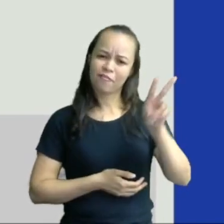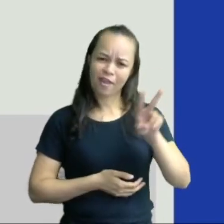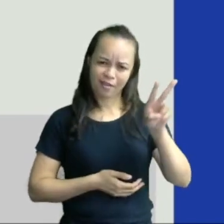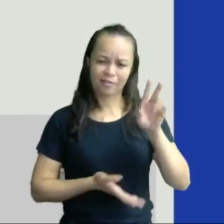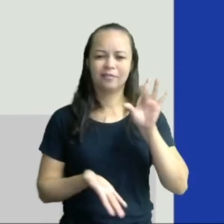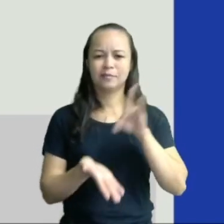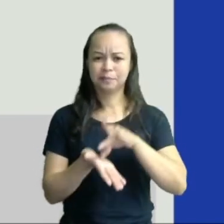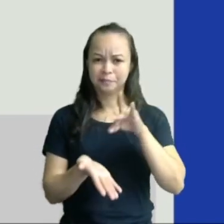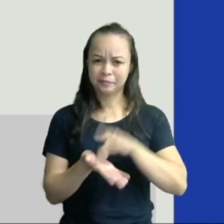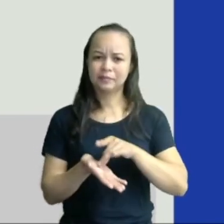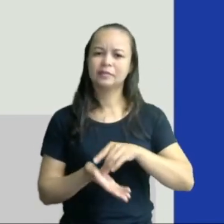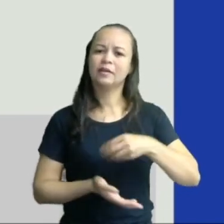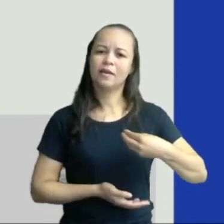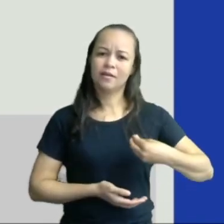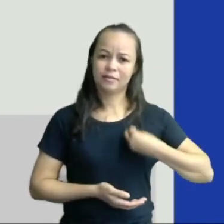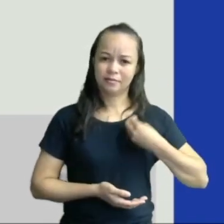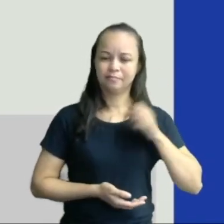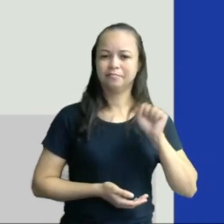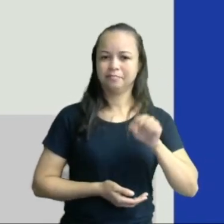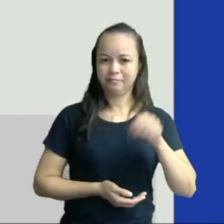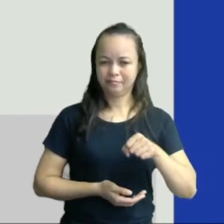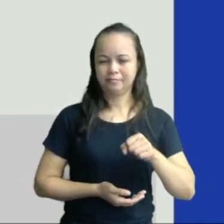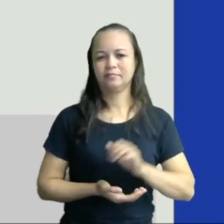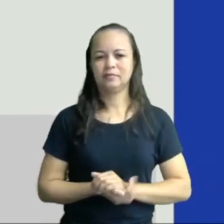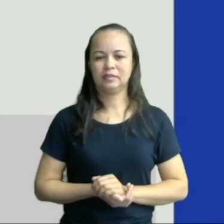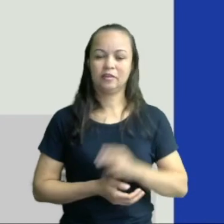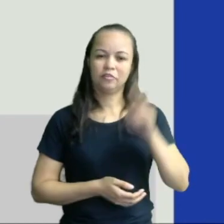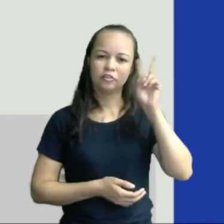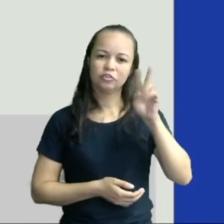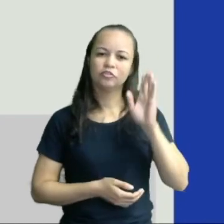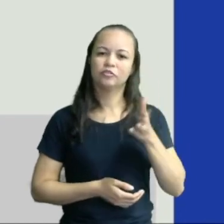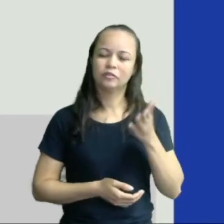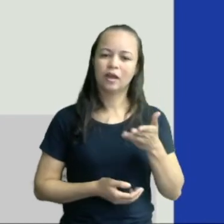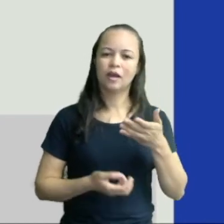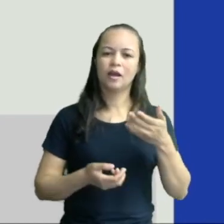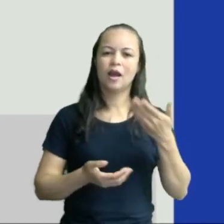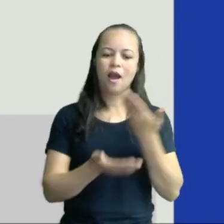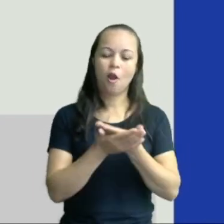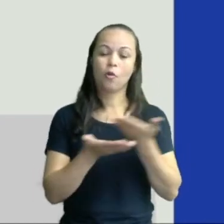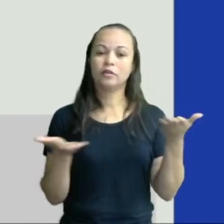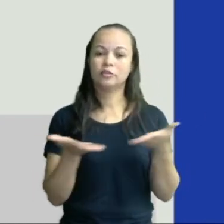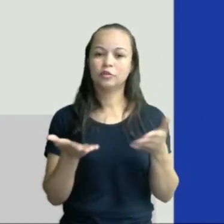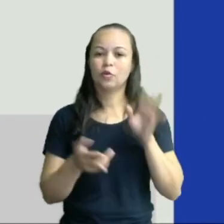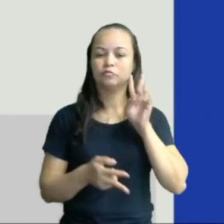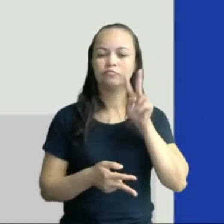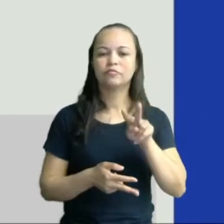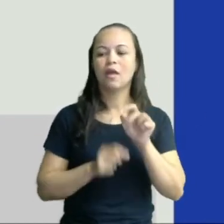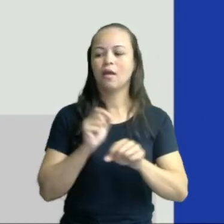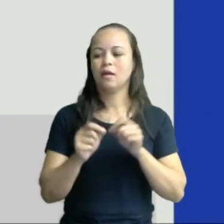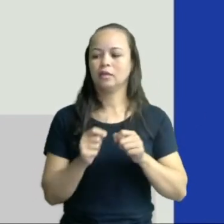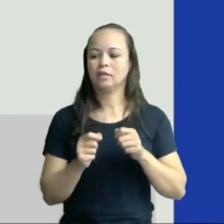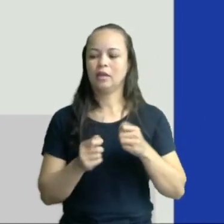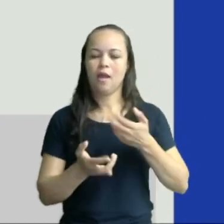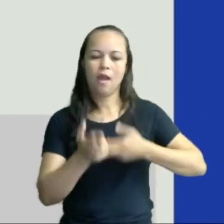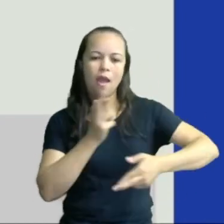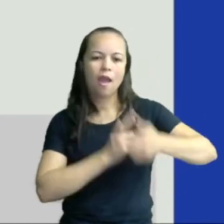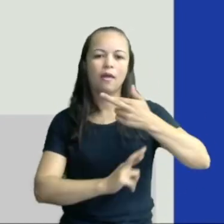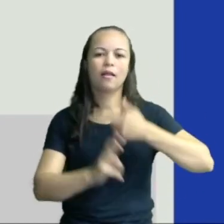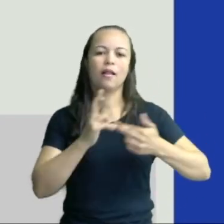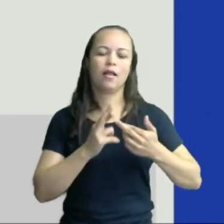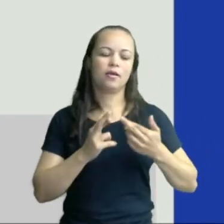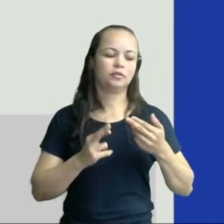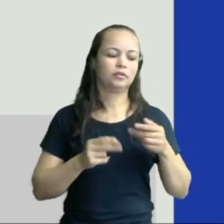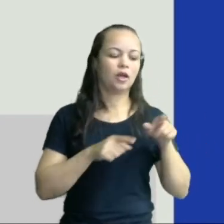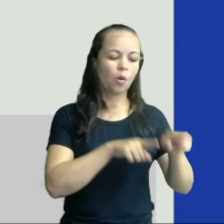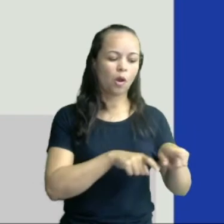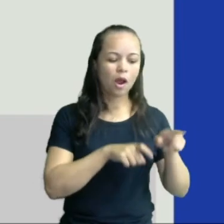Verdadeiro, existe. Foi isso que a gente viu na aula de hoje. Lembra que existe uma relação, que o que é produzido no campo é consumido